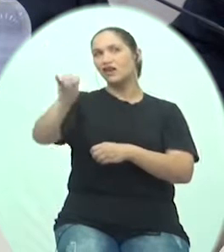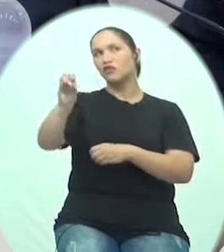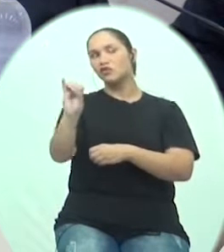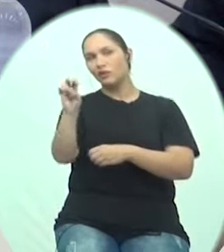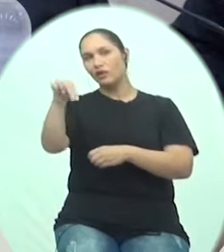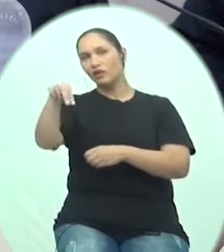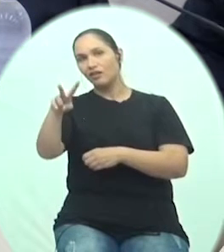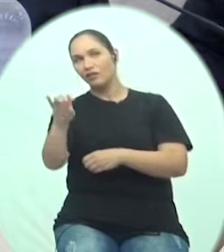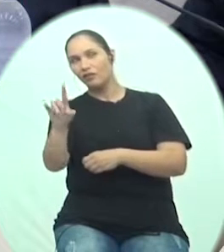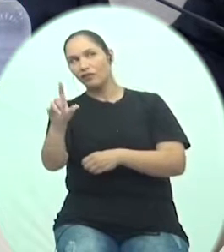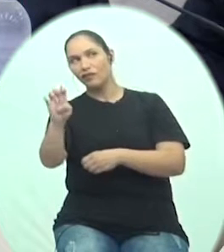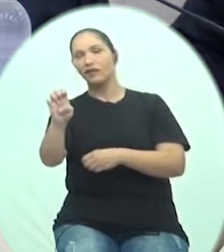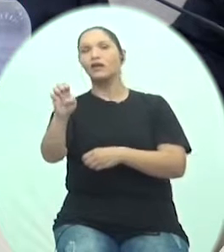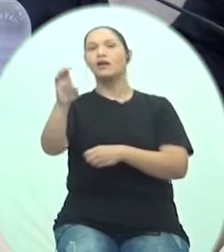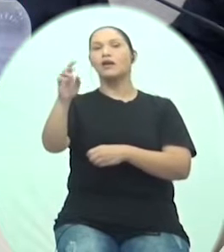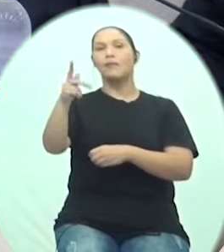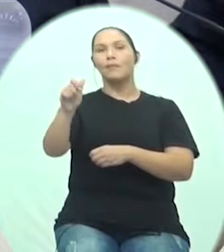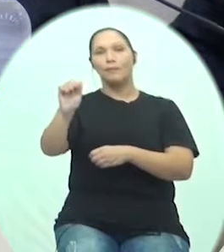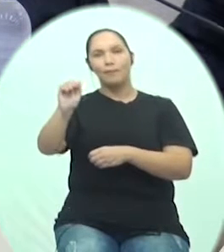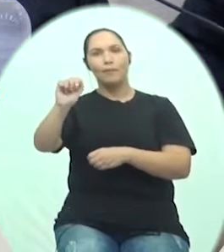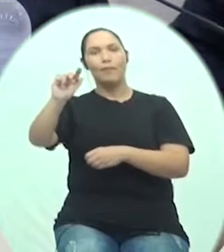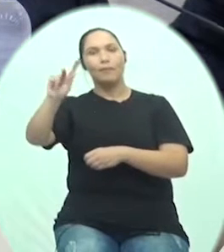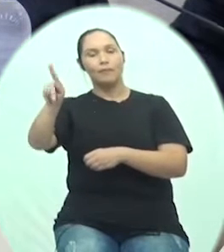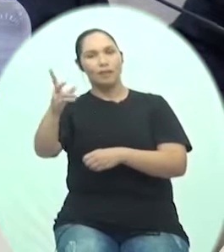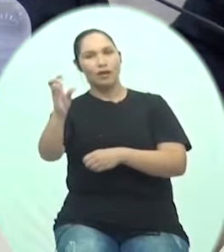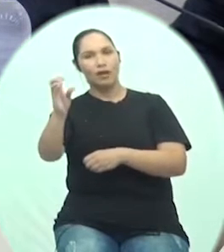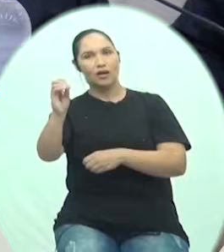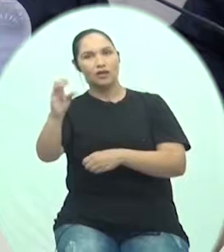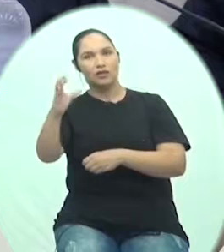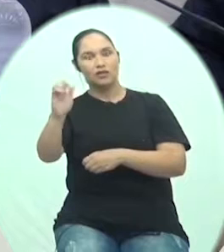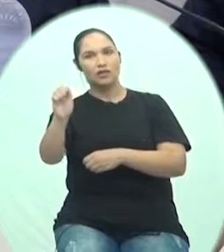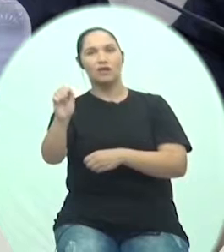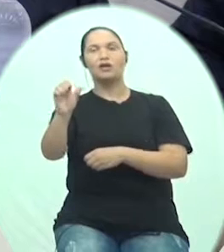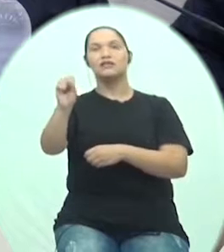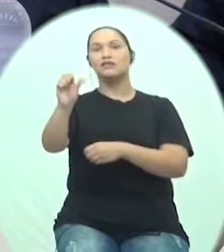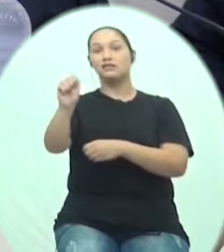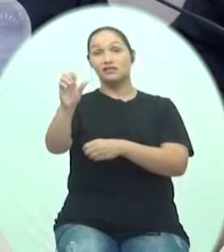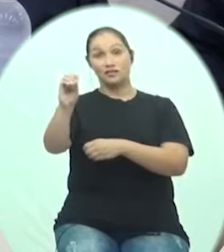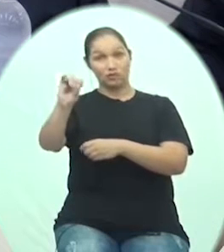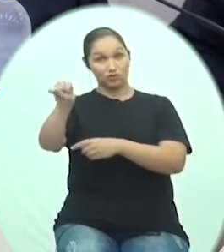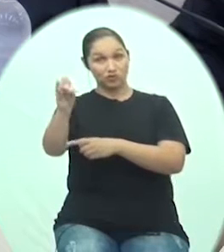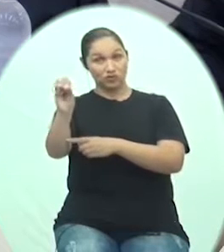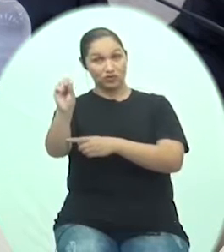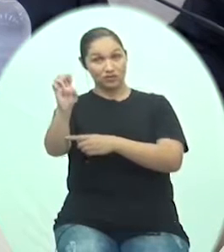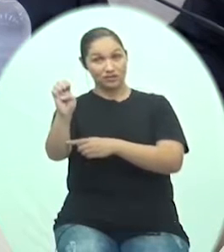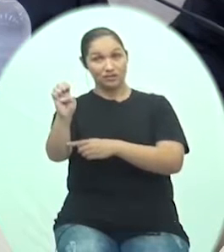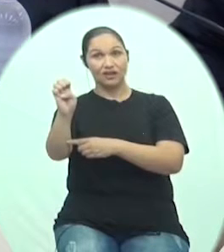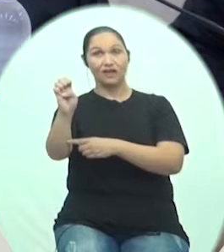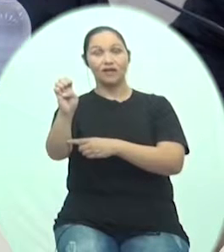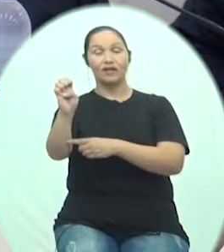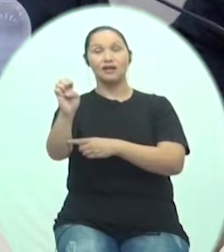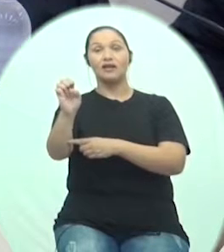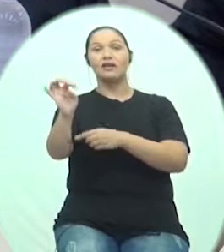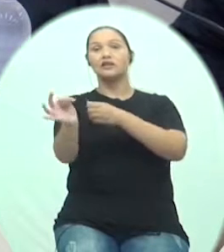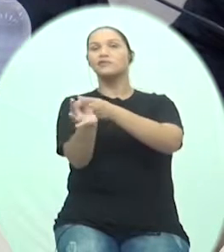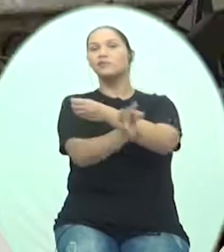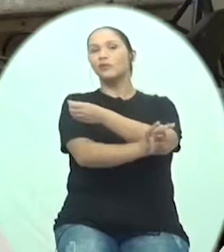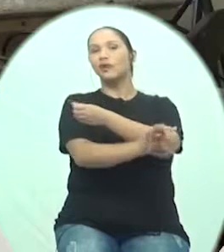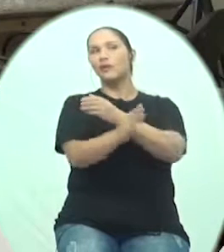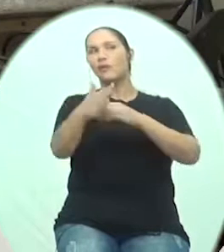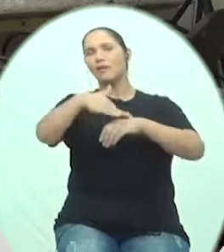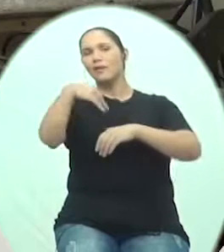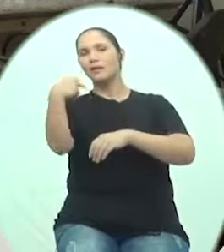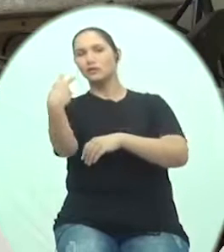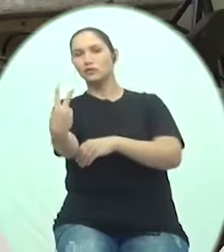Palhoça São José Sombrio e tubarão mais duas unidades de varejo